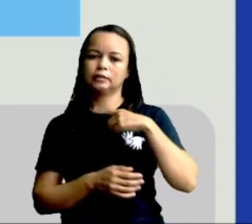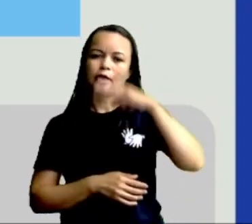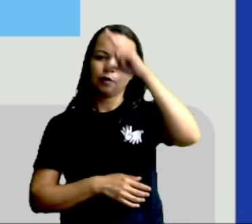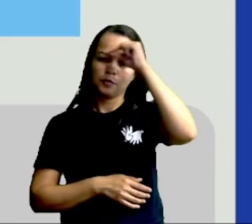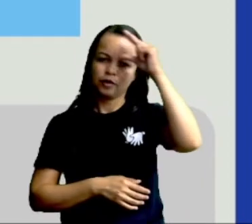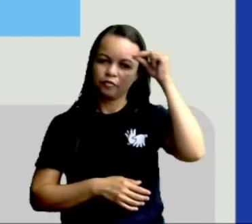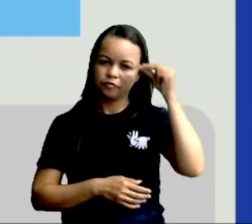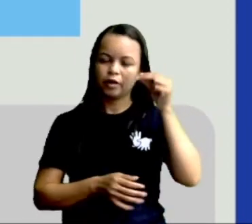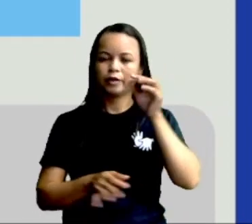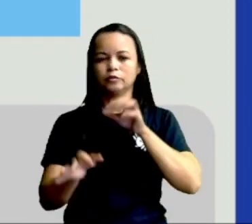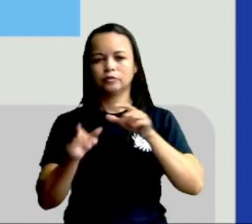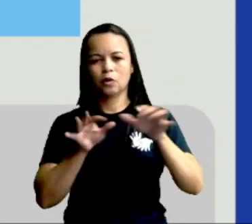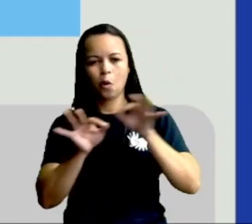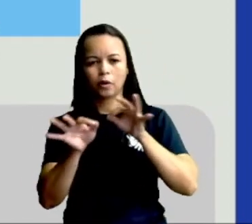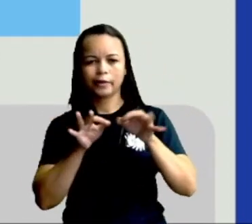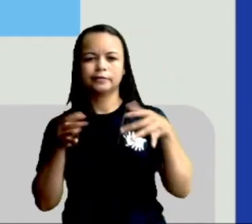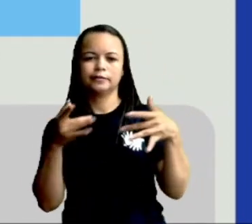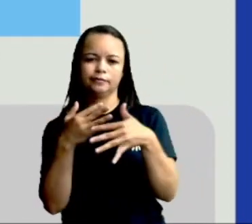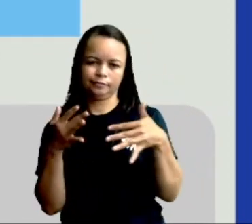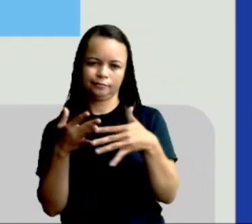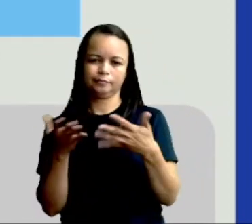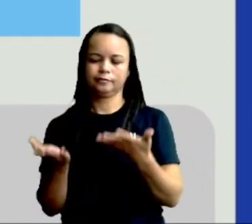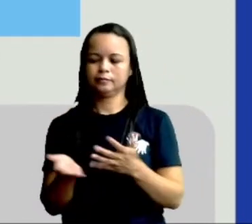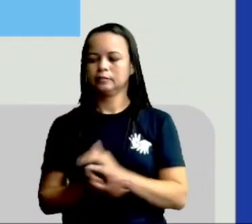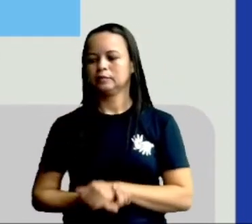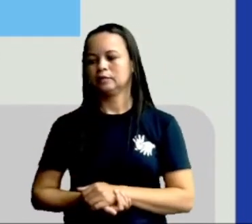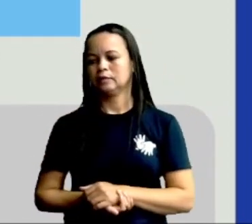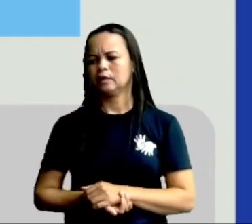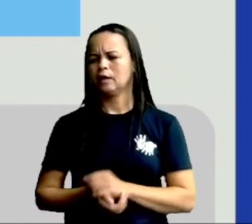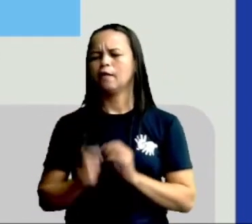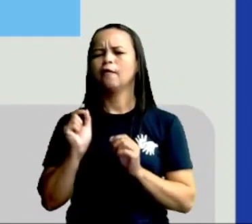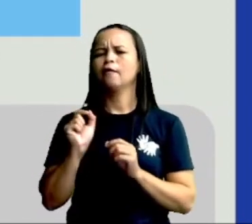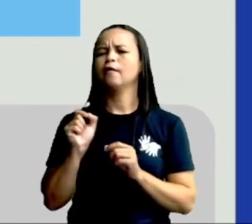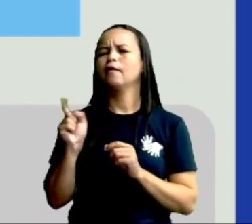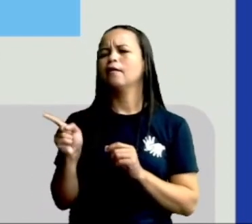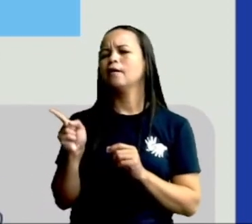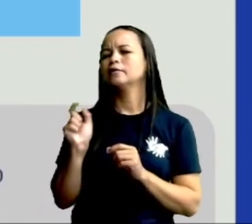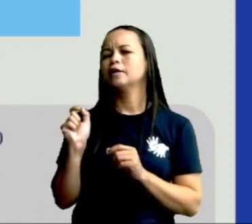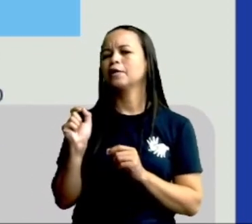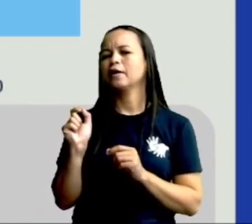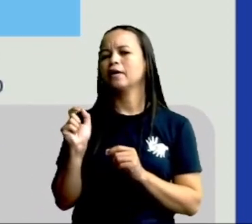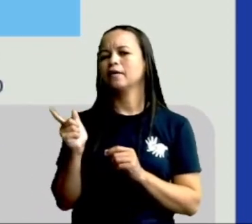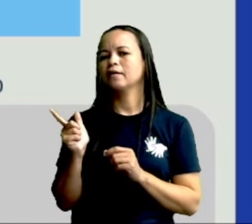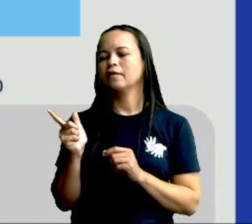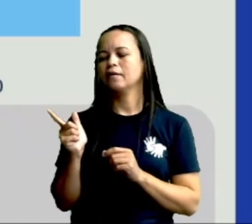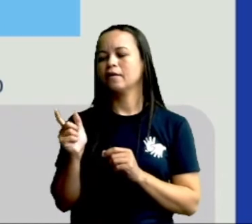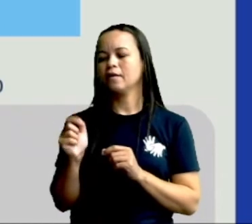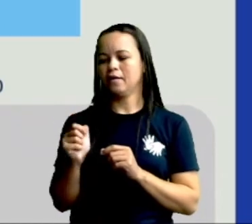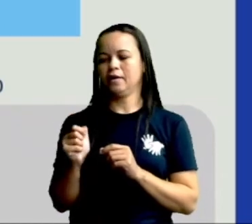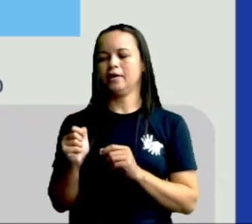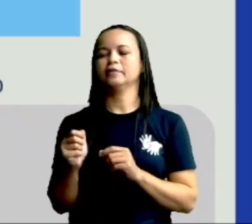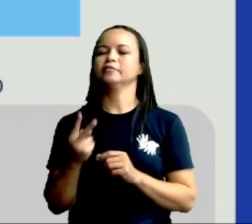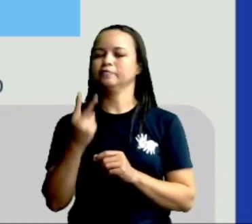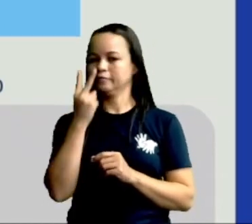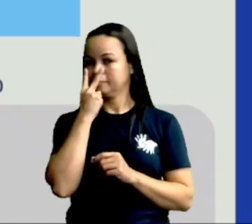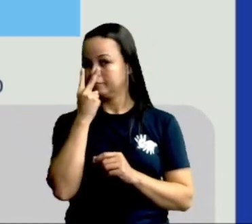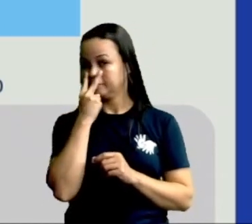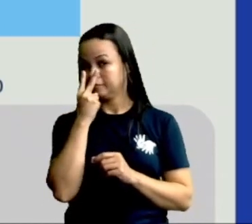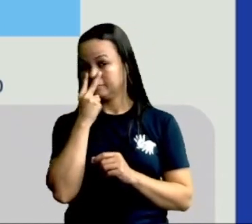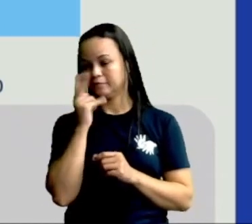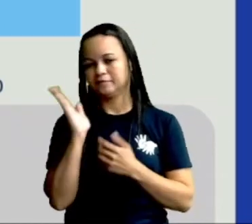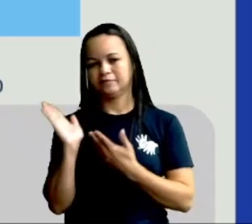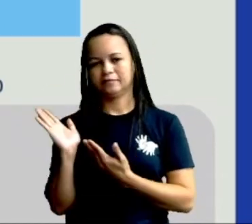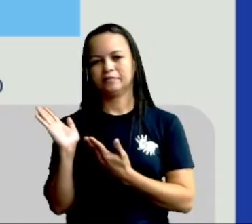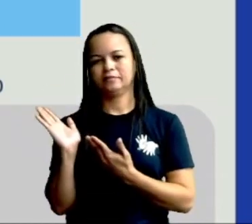Prefeito cada cidade se organiza de um jeito e olha aqui ó Quem Sabe dizer quem é essa essa é a Vitória de Santo Antão ó